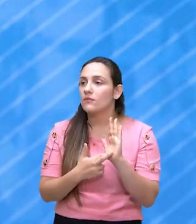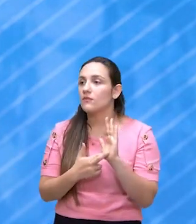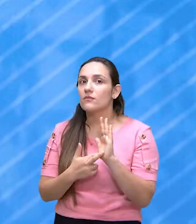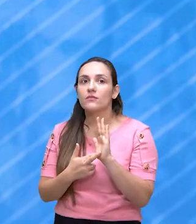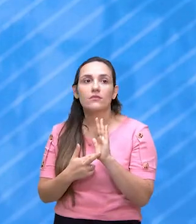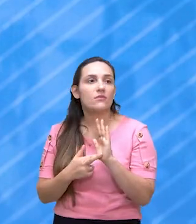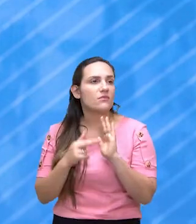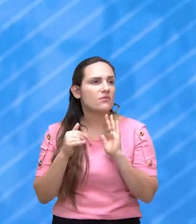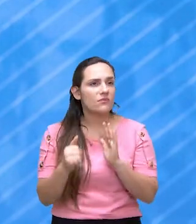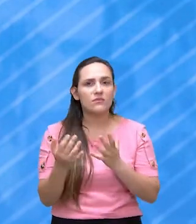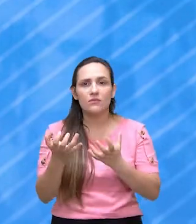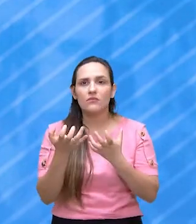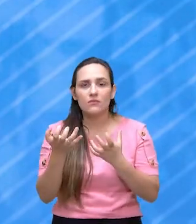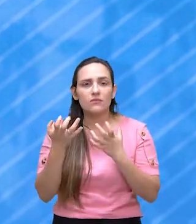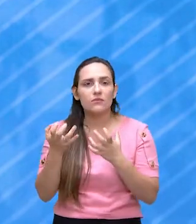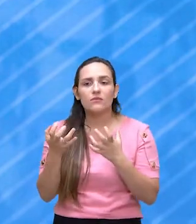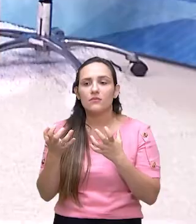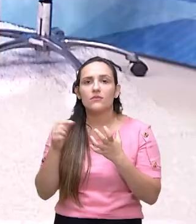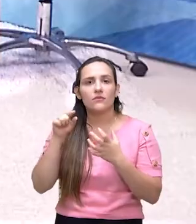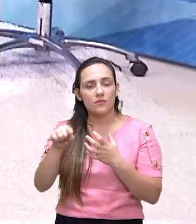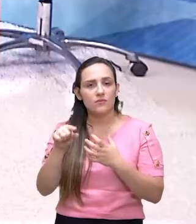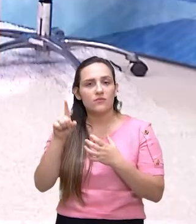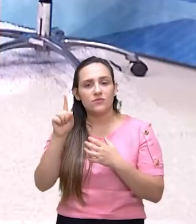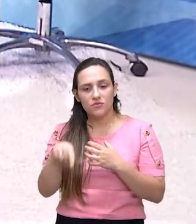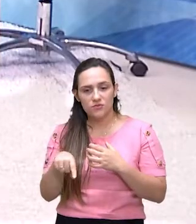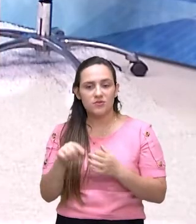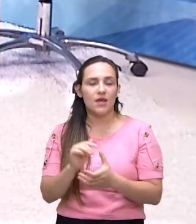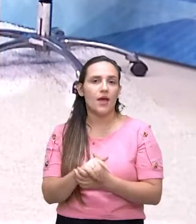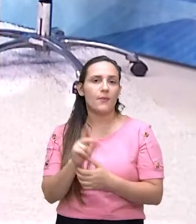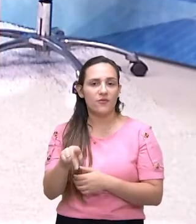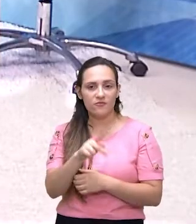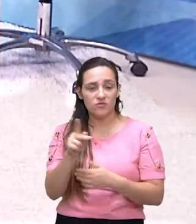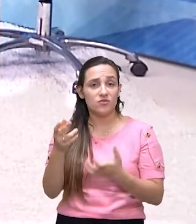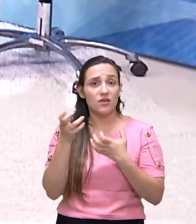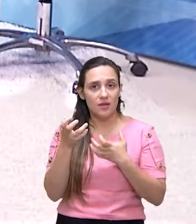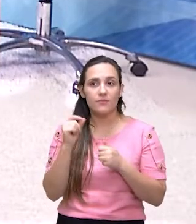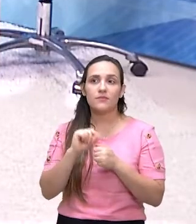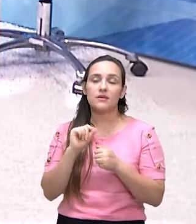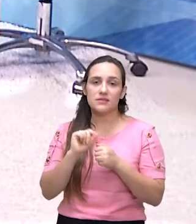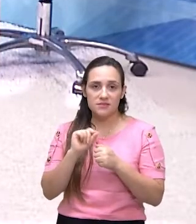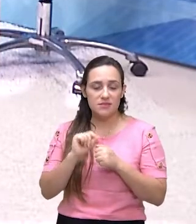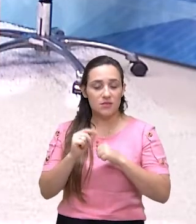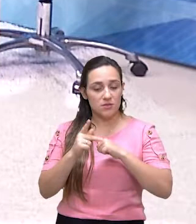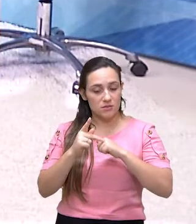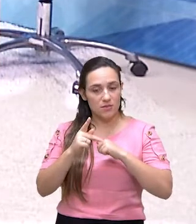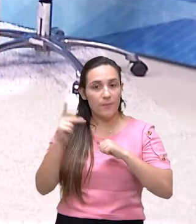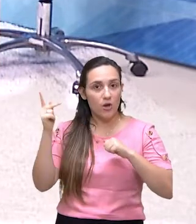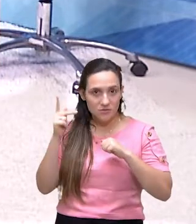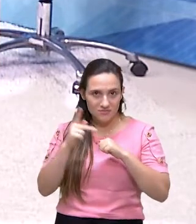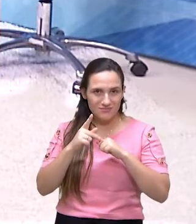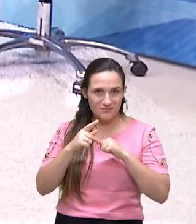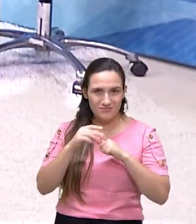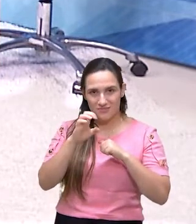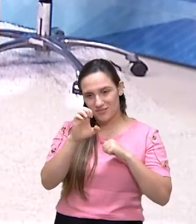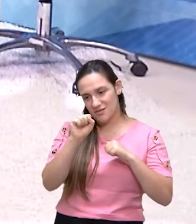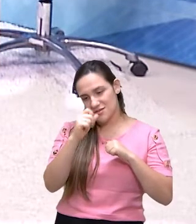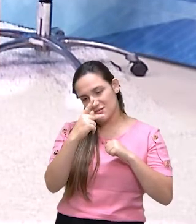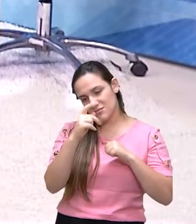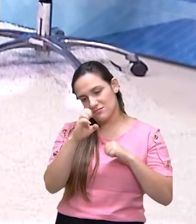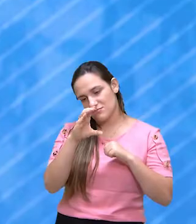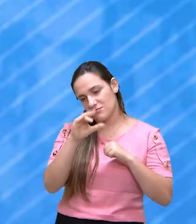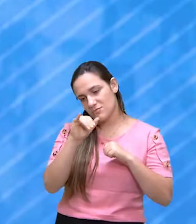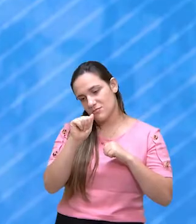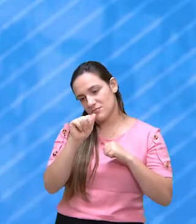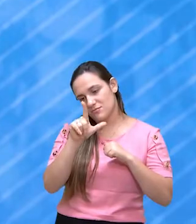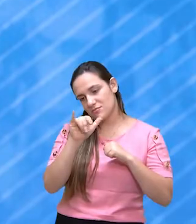Universidade superior no Brasil ter um curso de especialização Então esse é o requisito né que